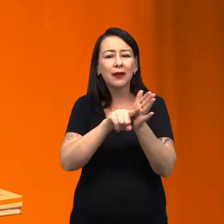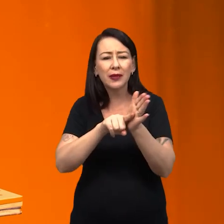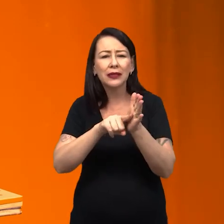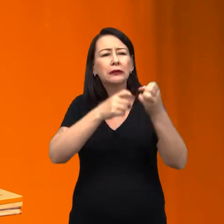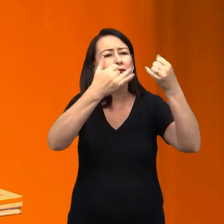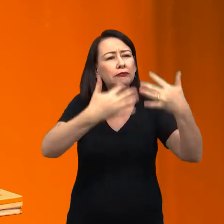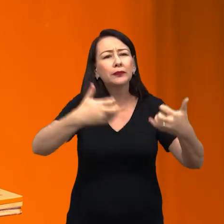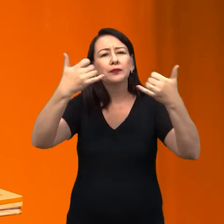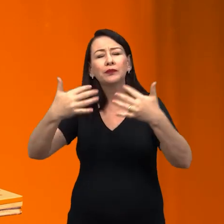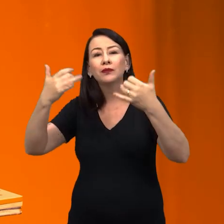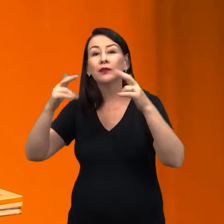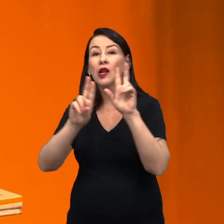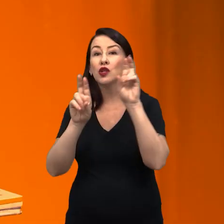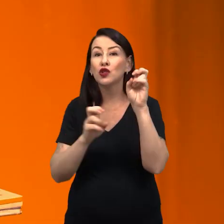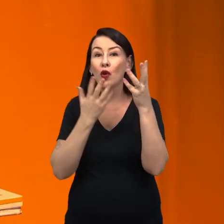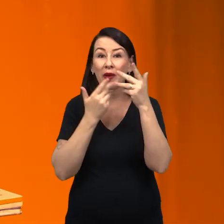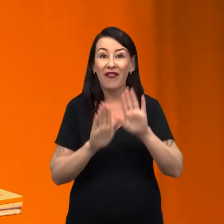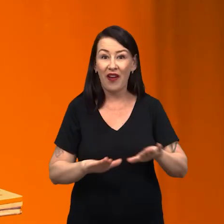infância. Era um congresso